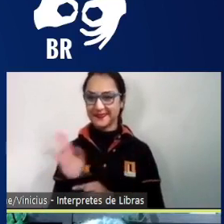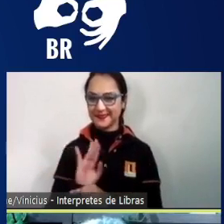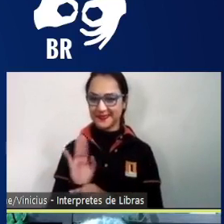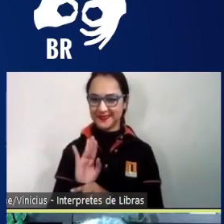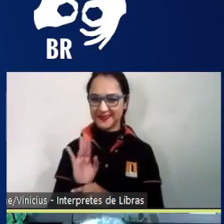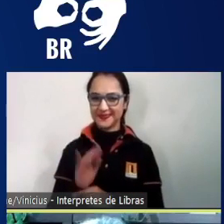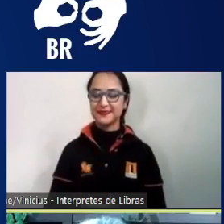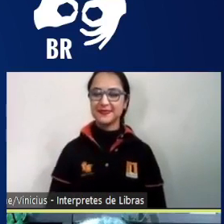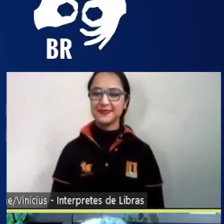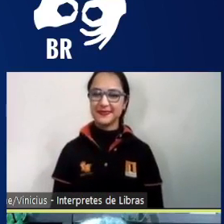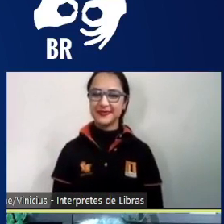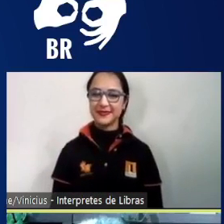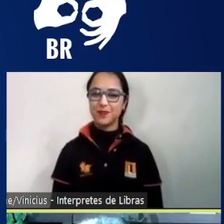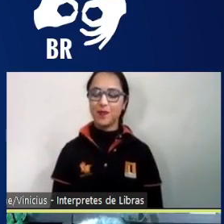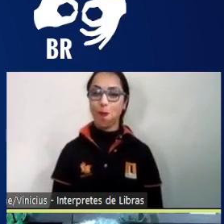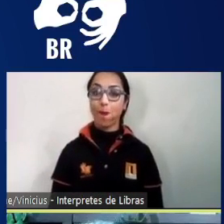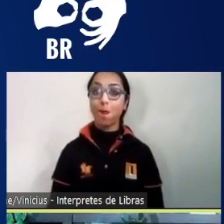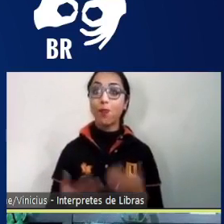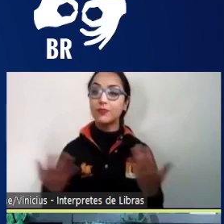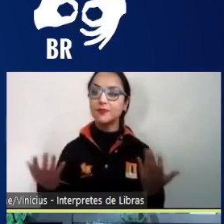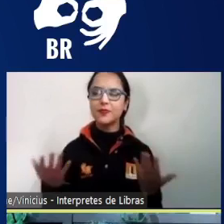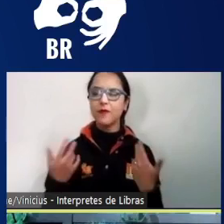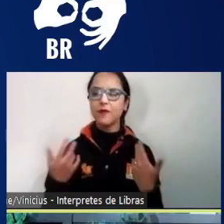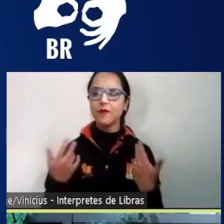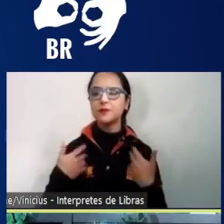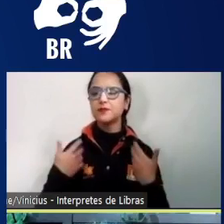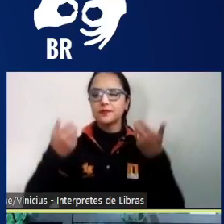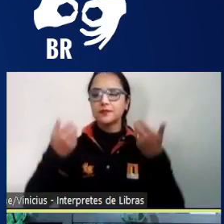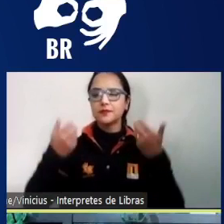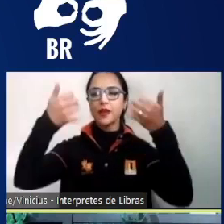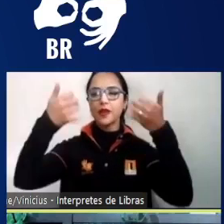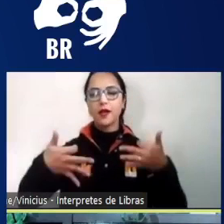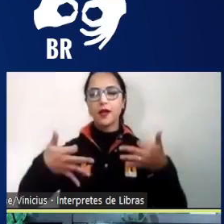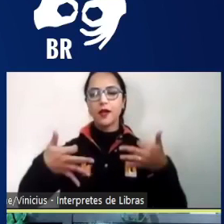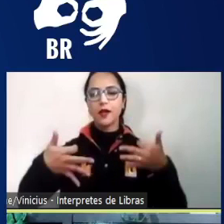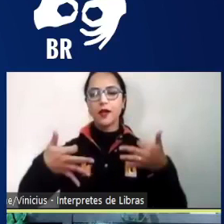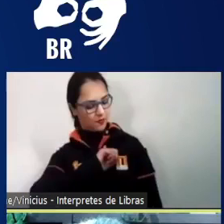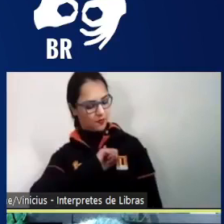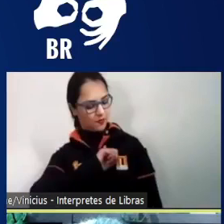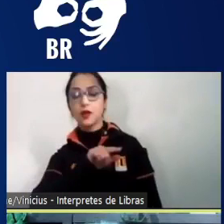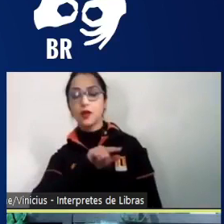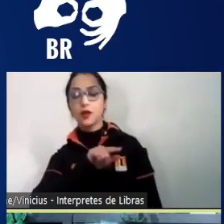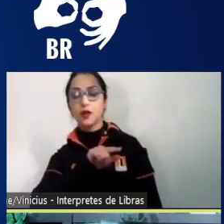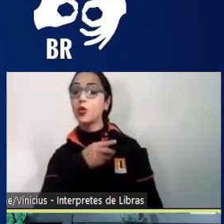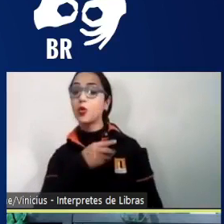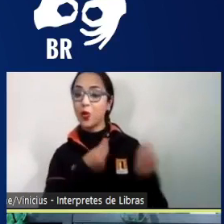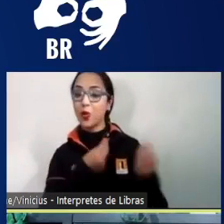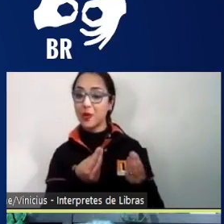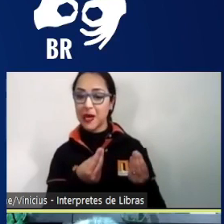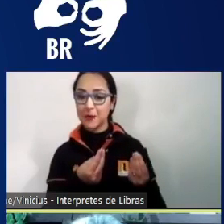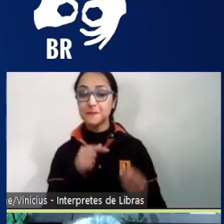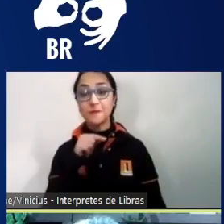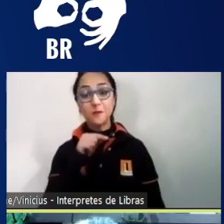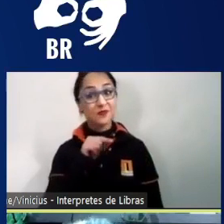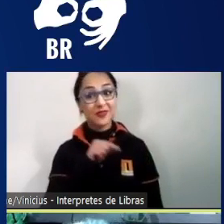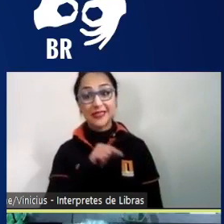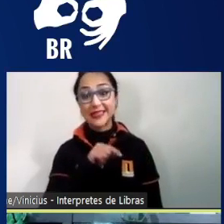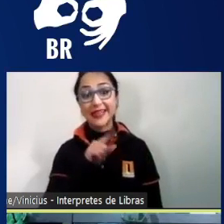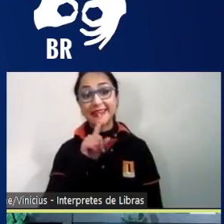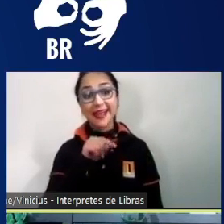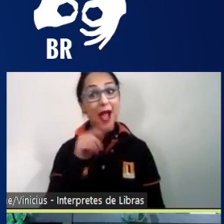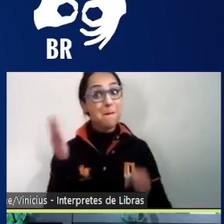gostaria de fazer um parêntese e comentar sobre a instituição, porque ela é a base de todo esse processo